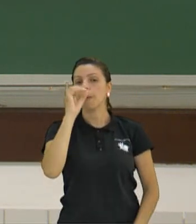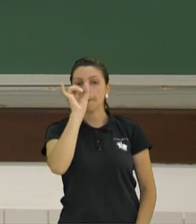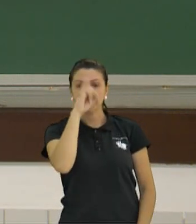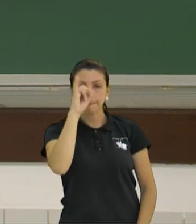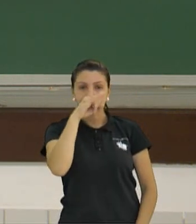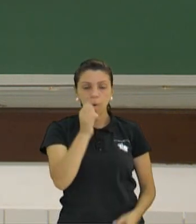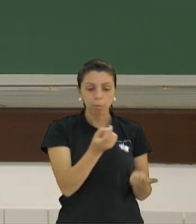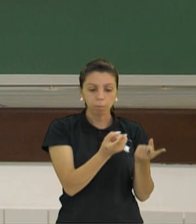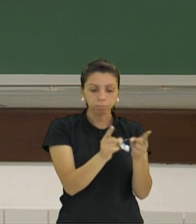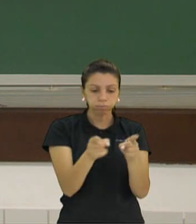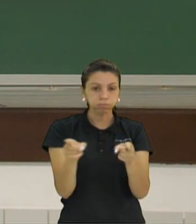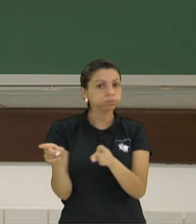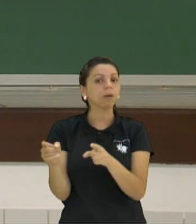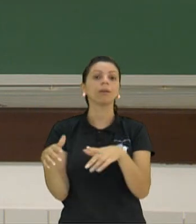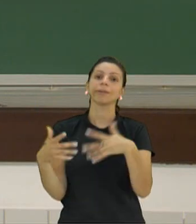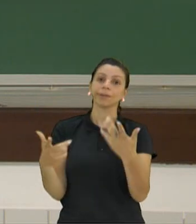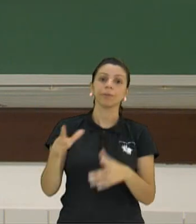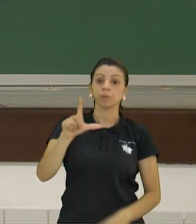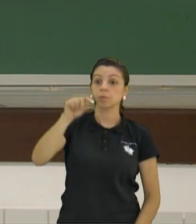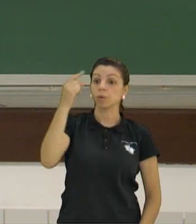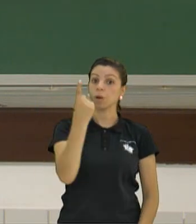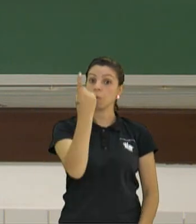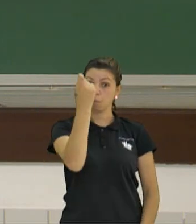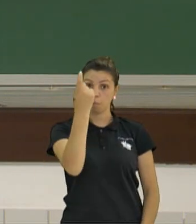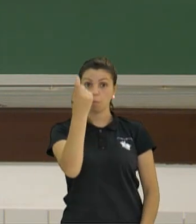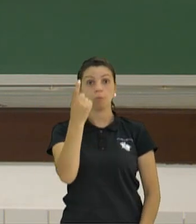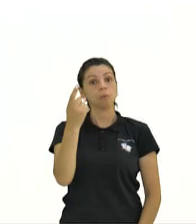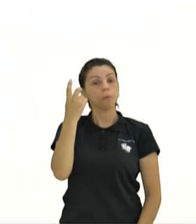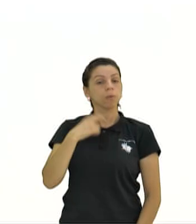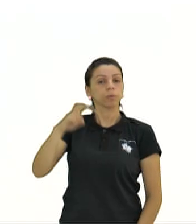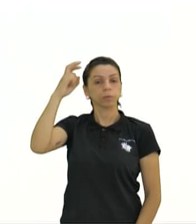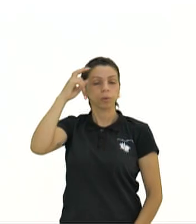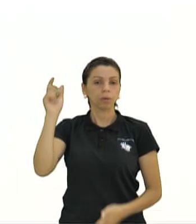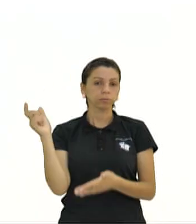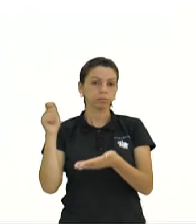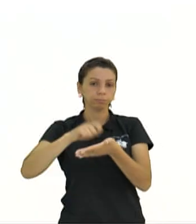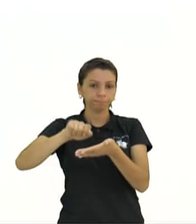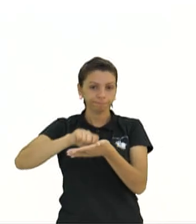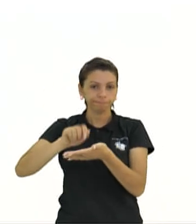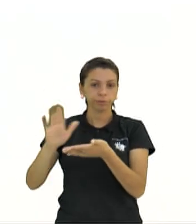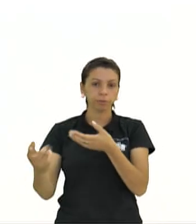Escolha uma atividade cultural da sua cidade e escreva aí que nós já voltamos.